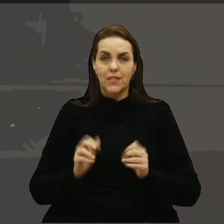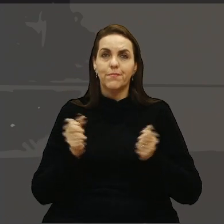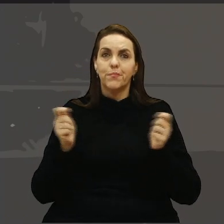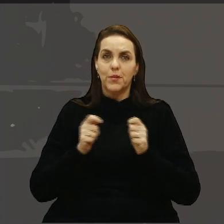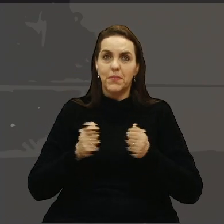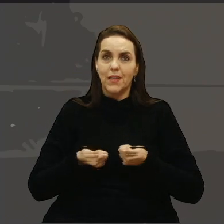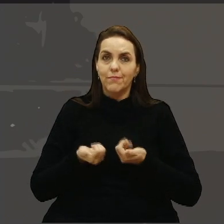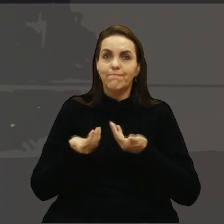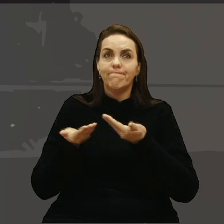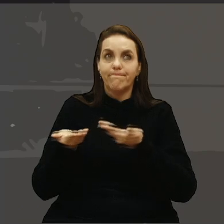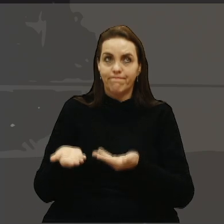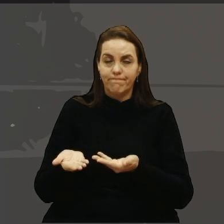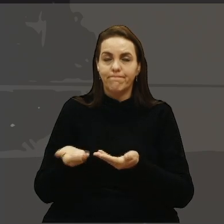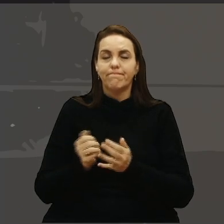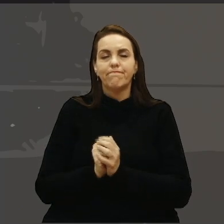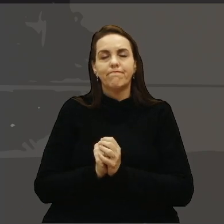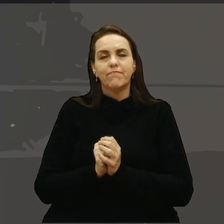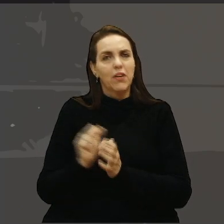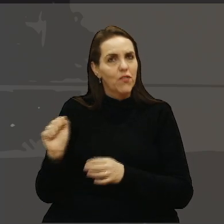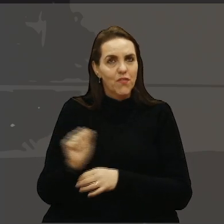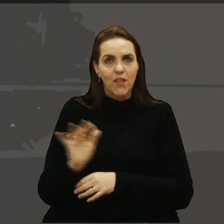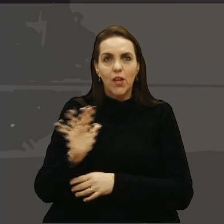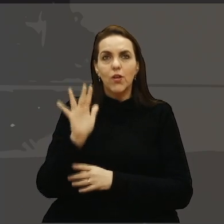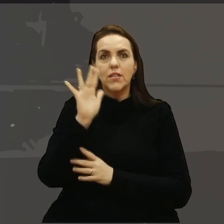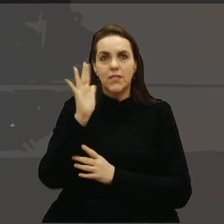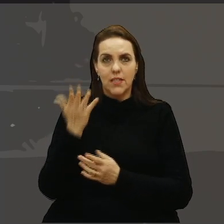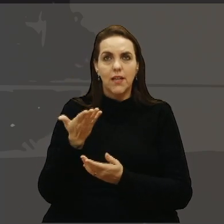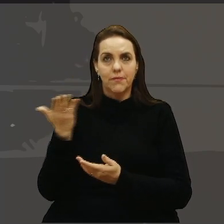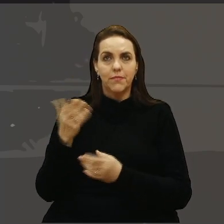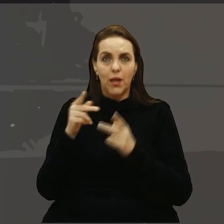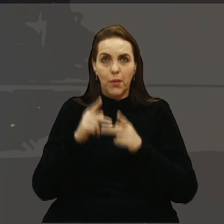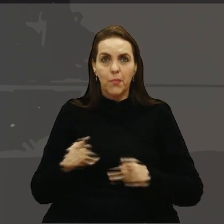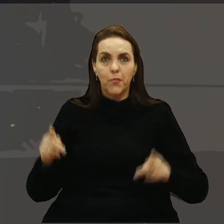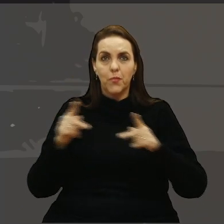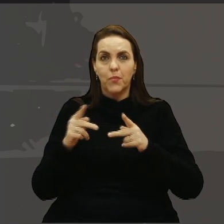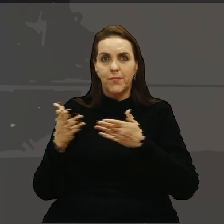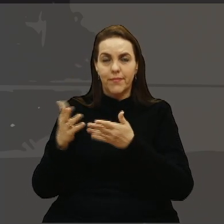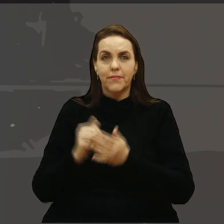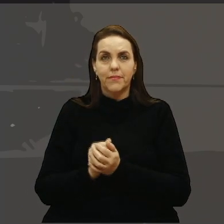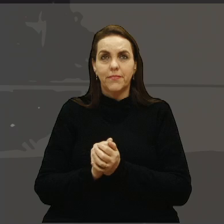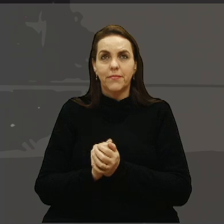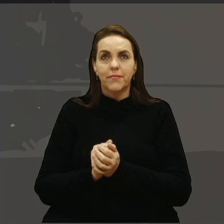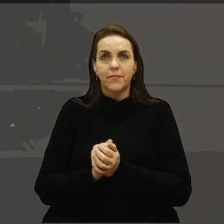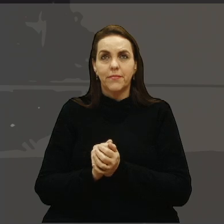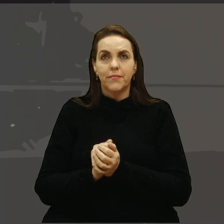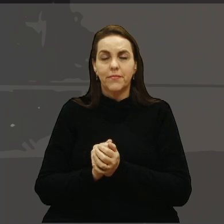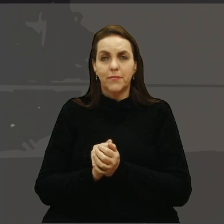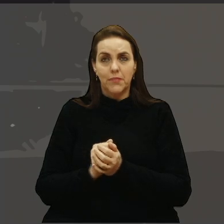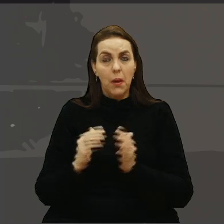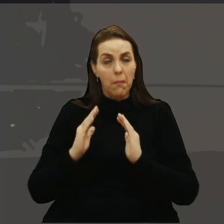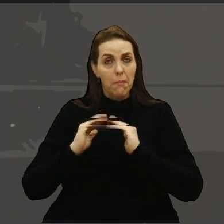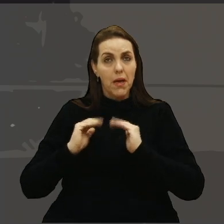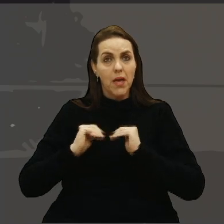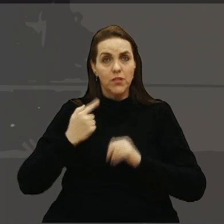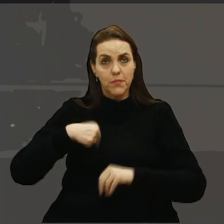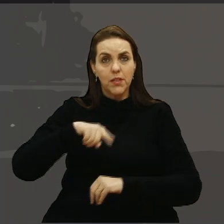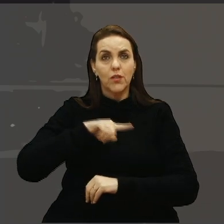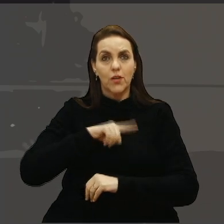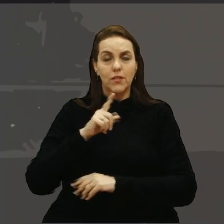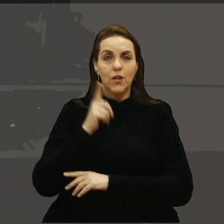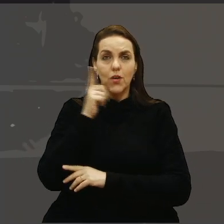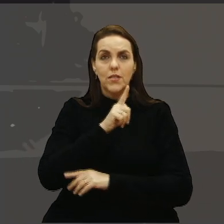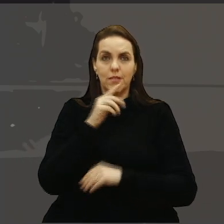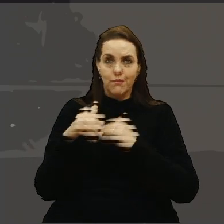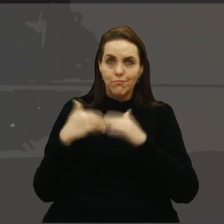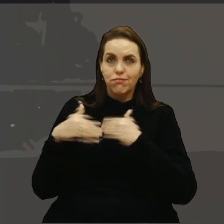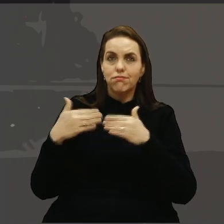contribuir e valorizar, né, a população que nos reivindica e a gente consegue